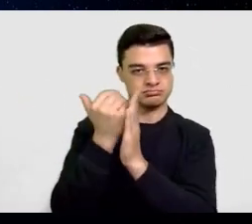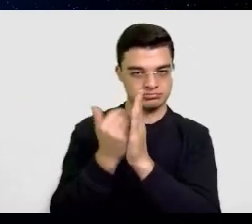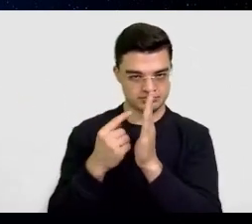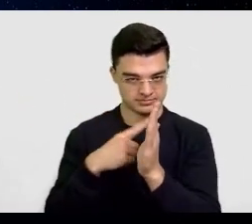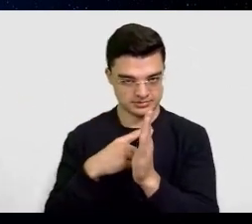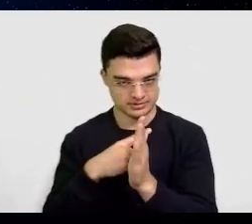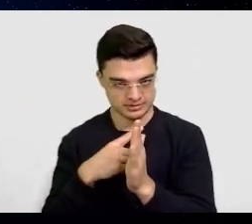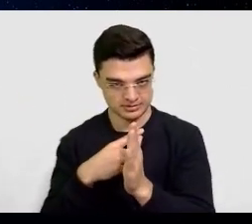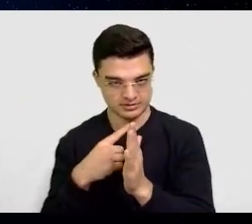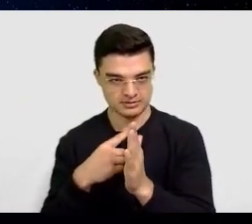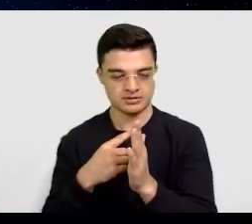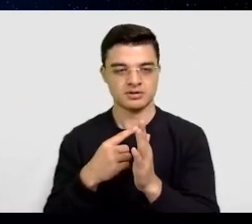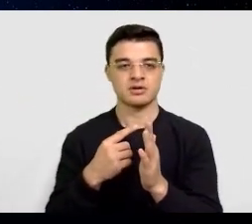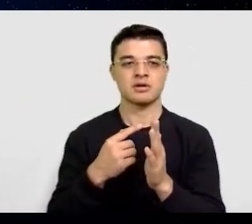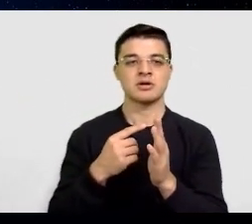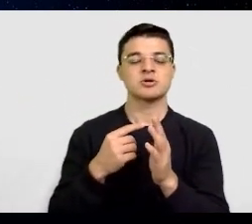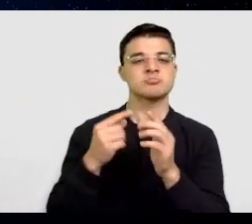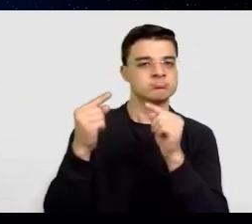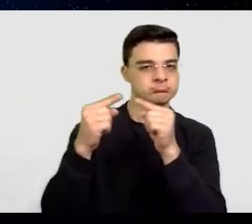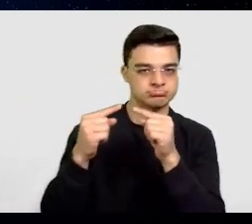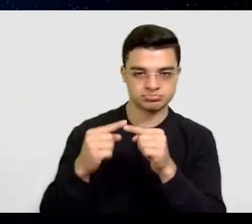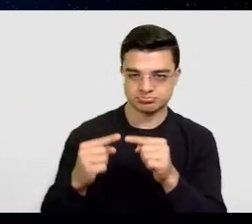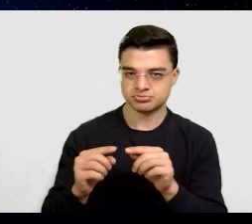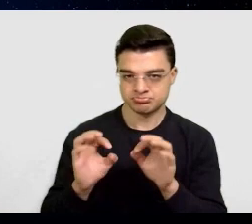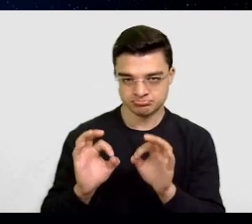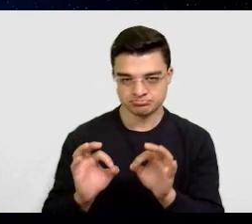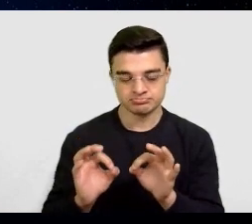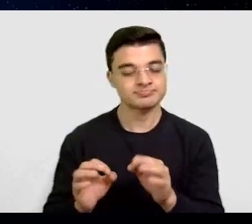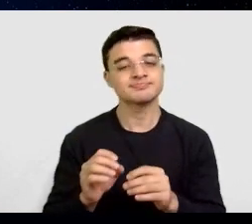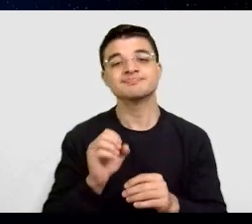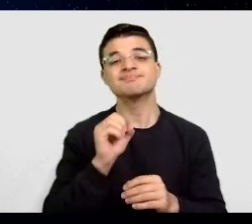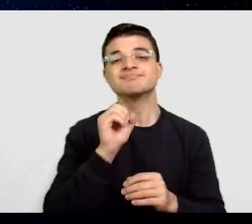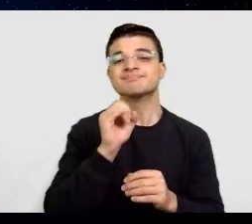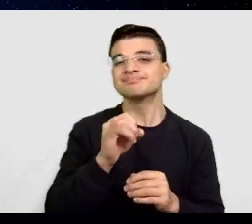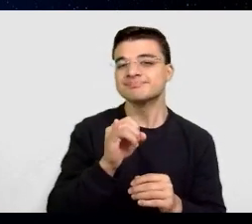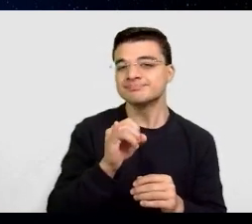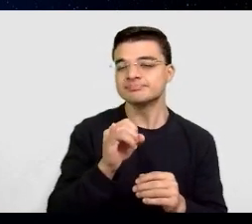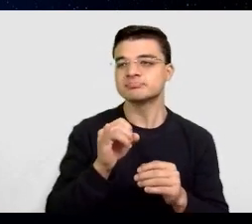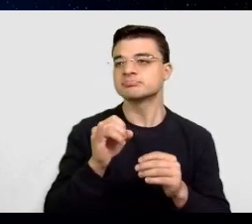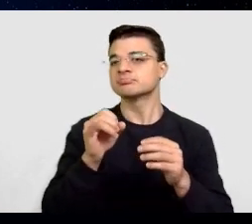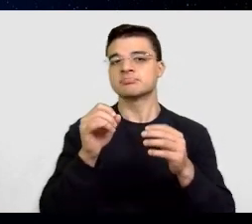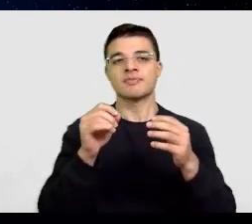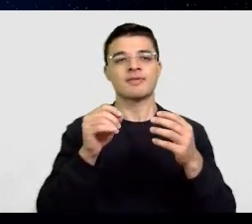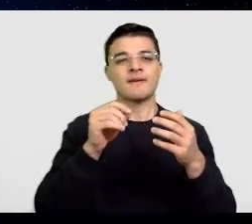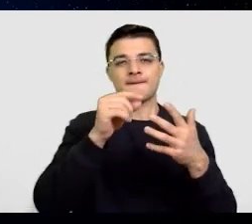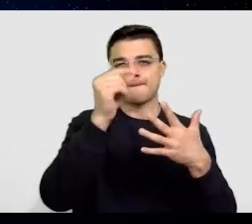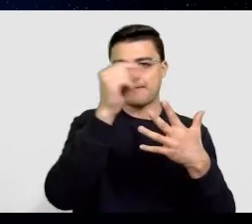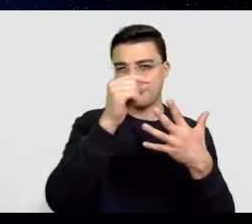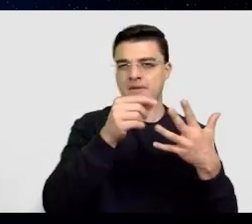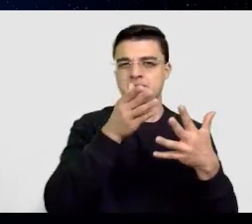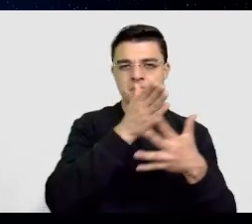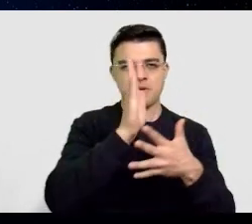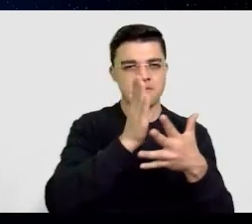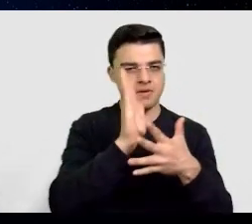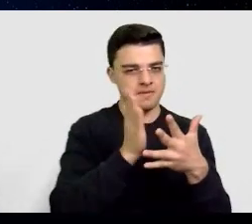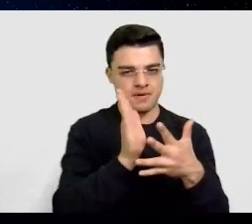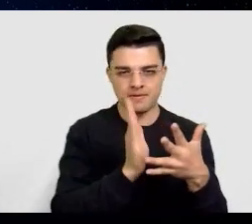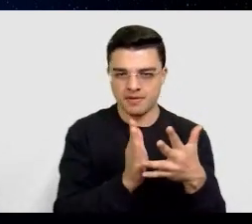essas informações. E ali ele coloca, somente se todos esses processos forem validados, eu devo